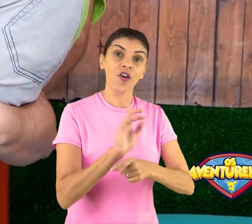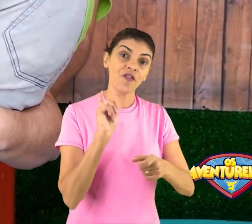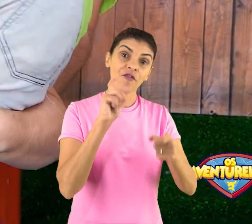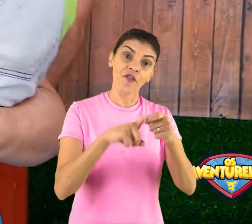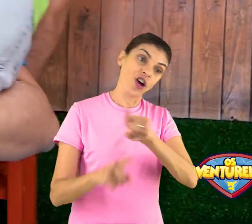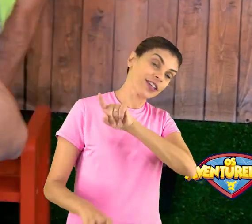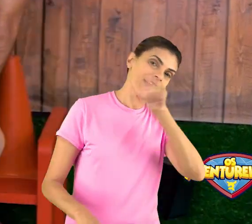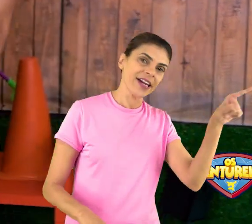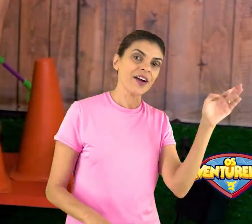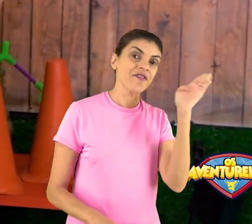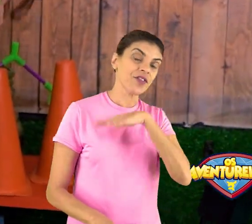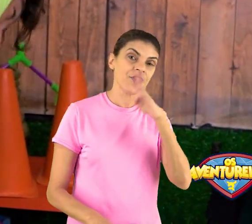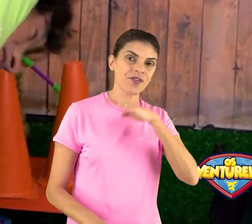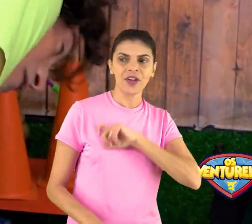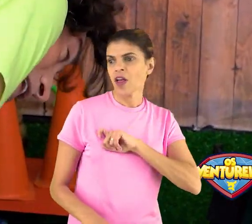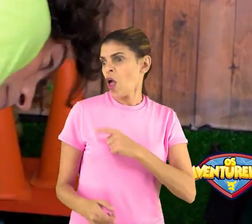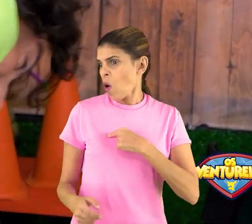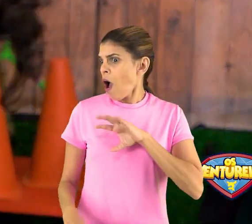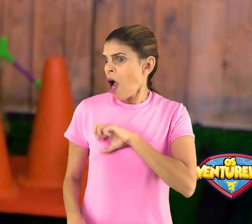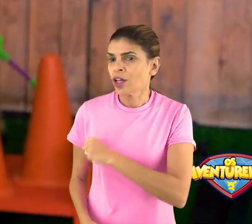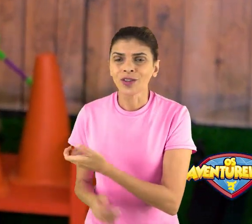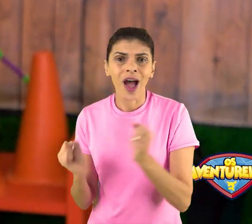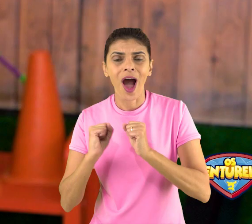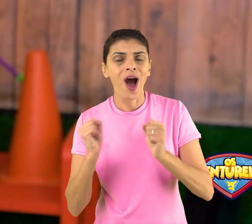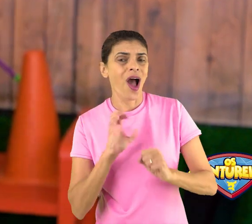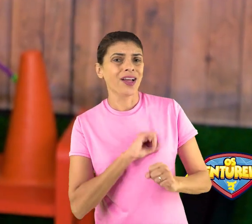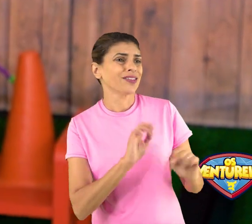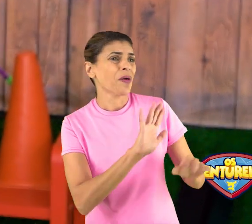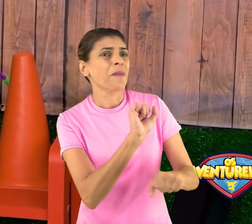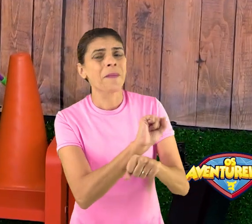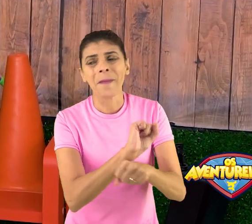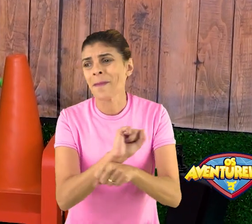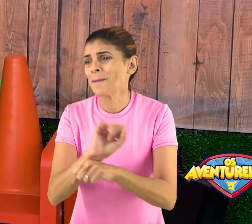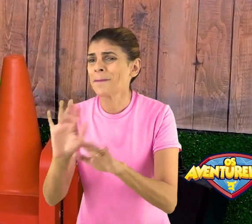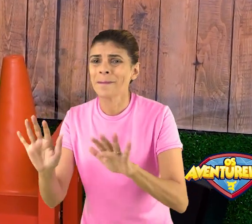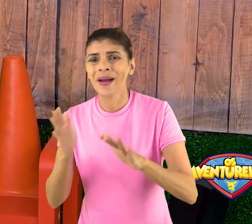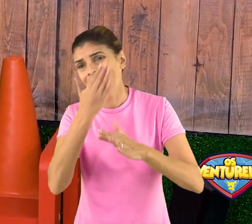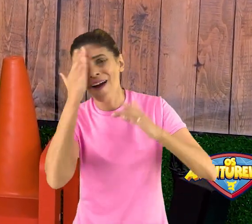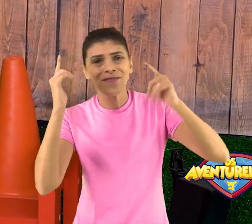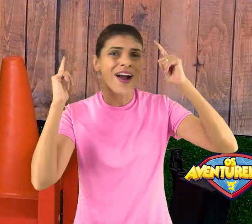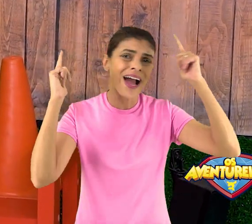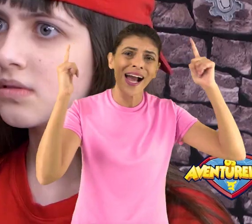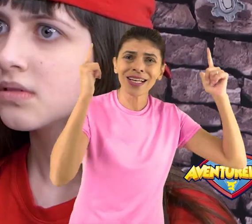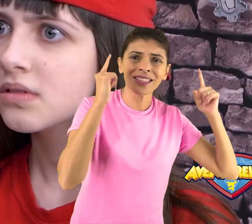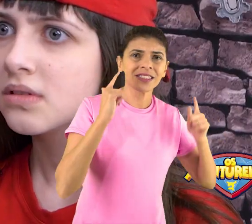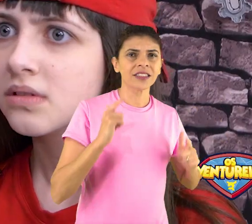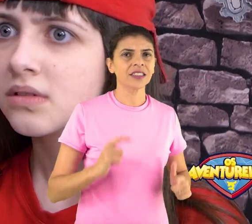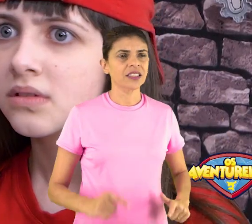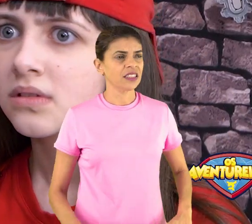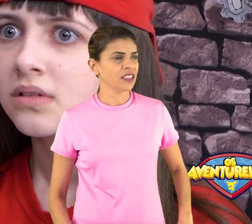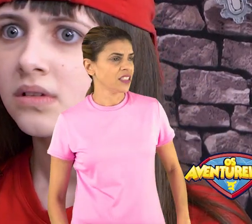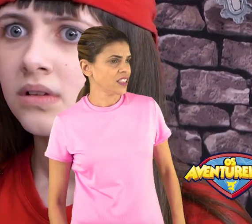volta pros vilões. Não, mas eu adoro vocês, eu tava brincando. Será aventureiro!